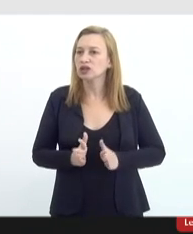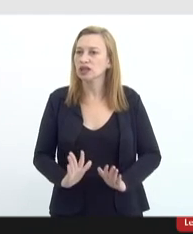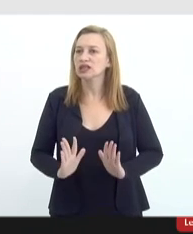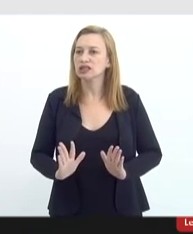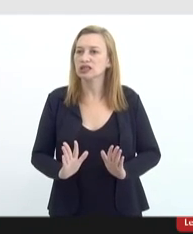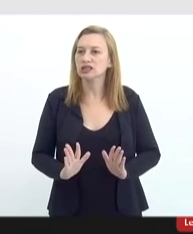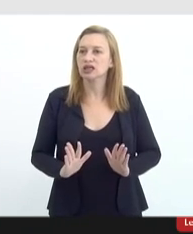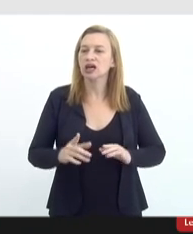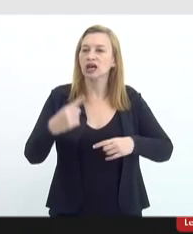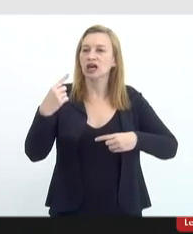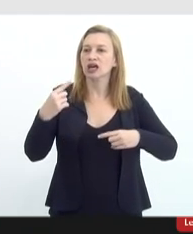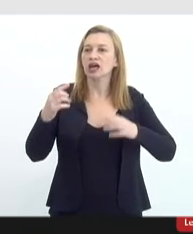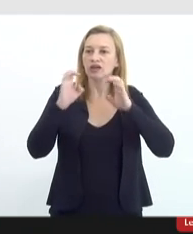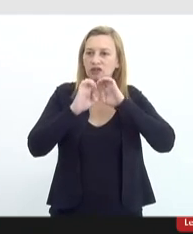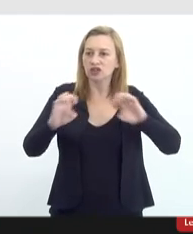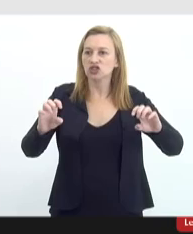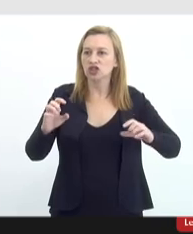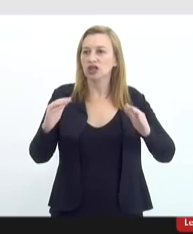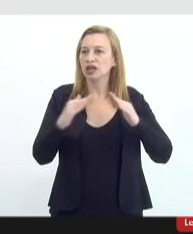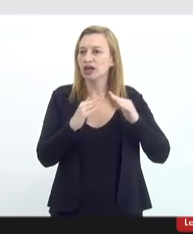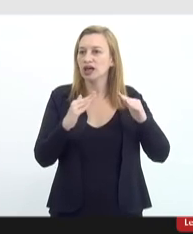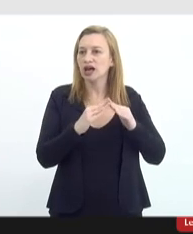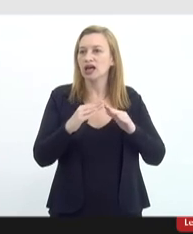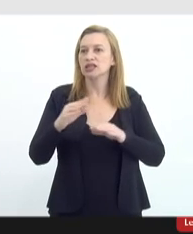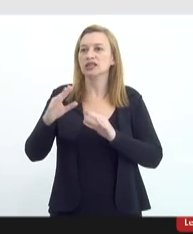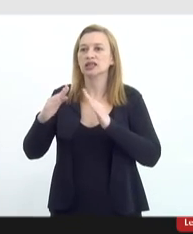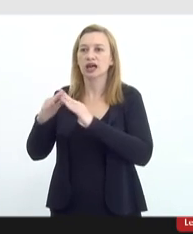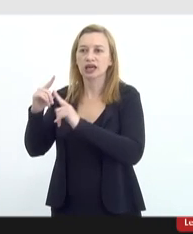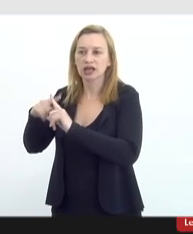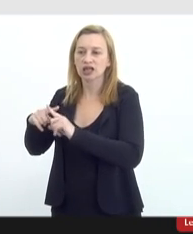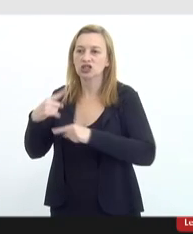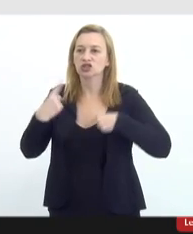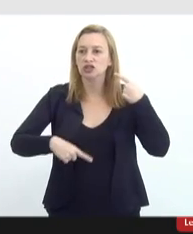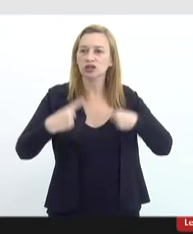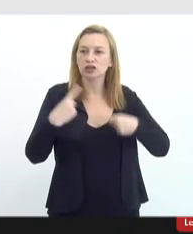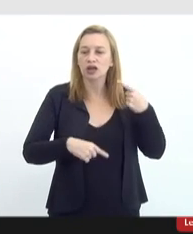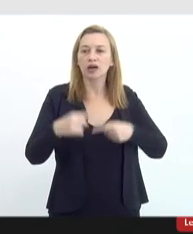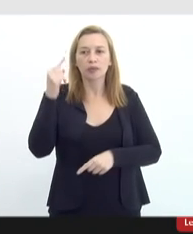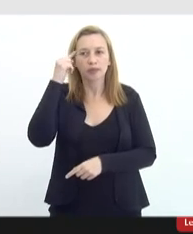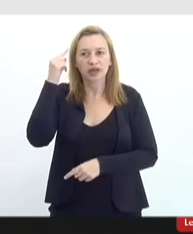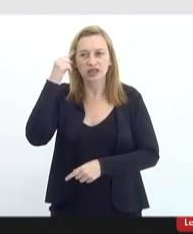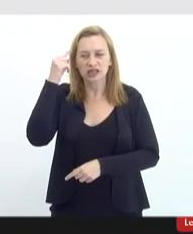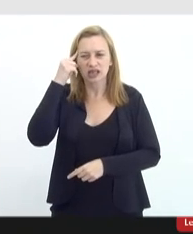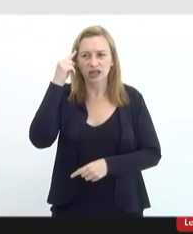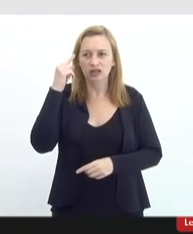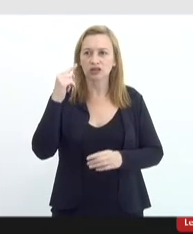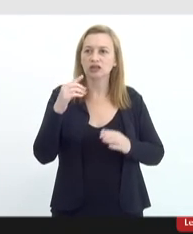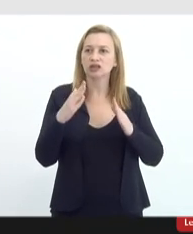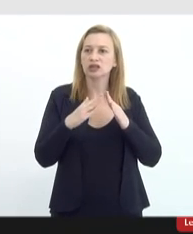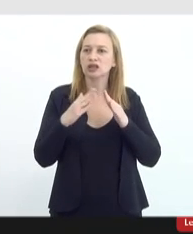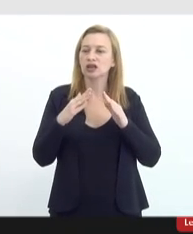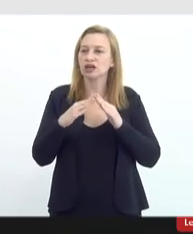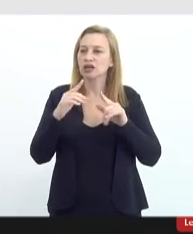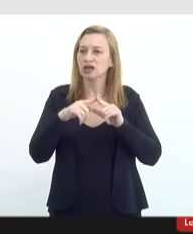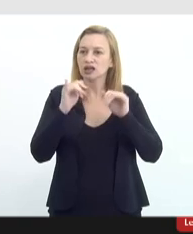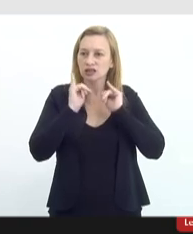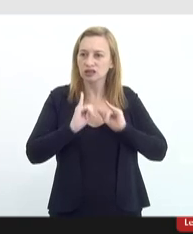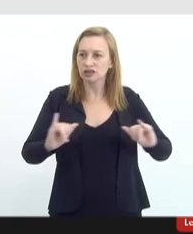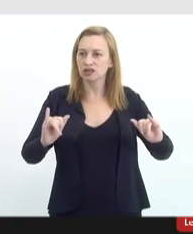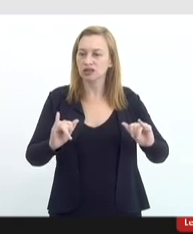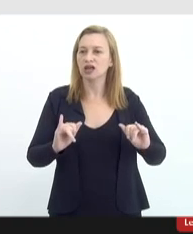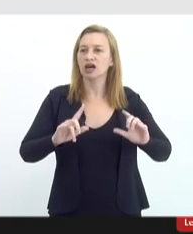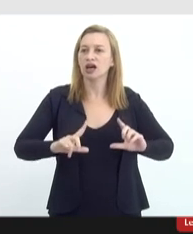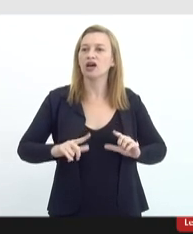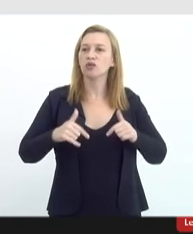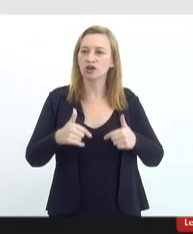Igreja e na Política, pensando essas dimensões do privado, a mediação da igreja e o público, de atividade desses religiosos, porque